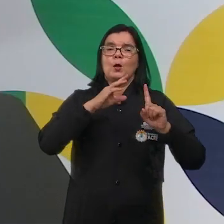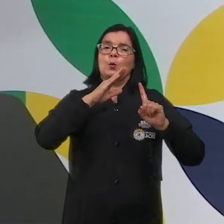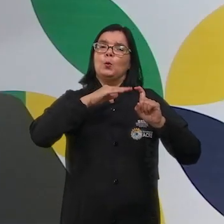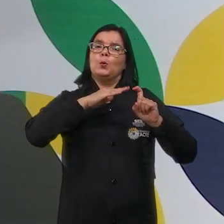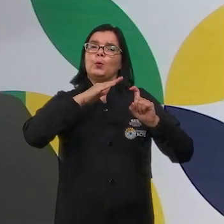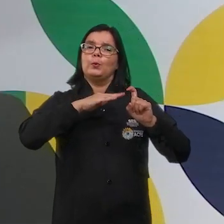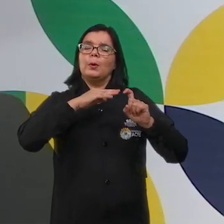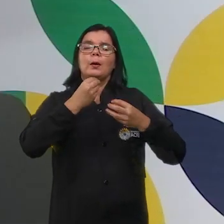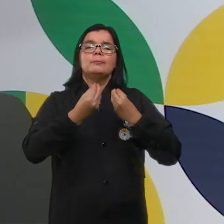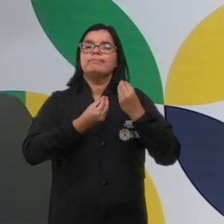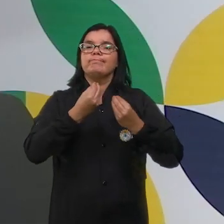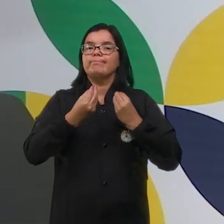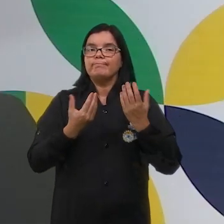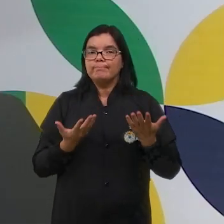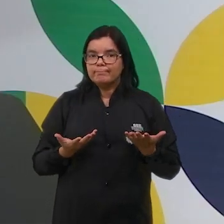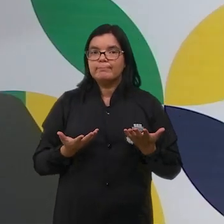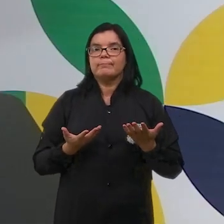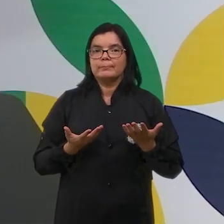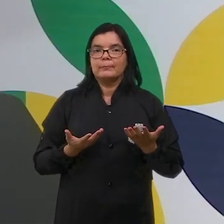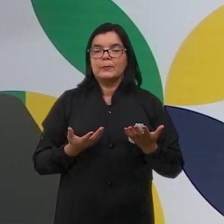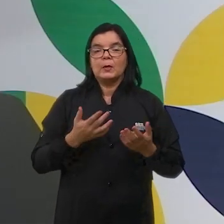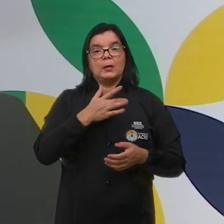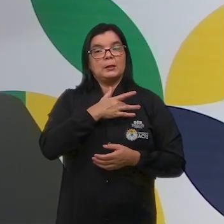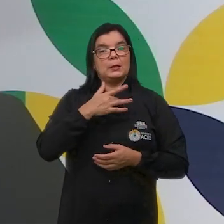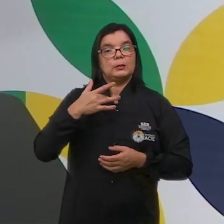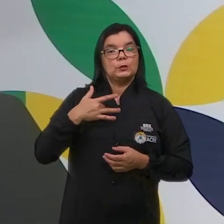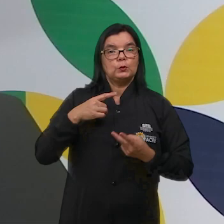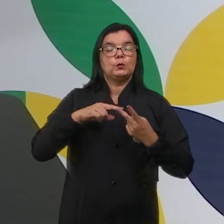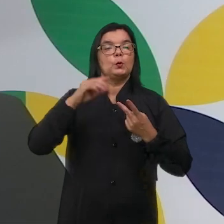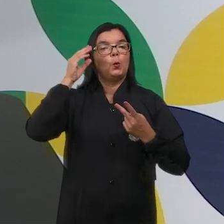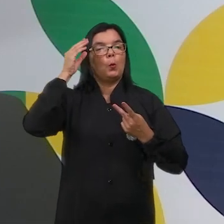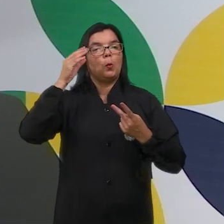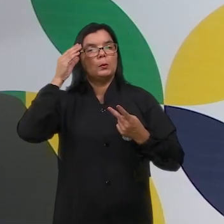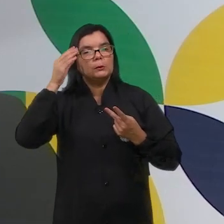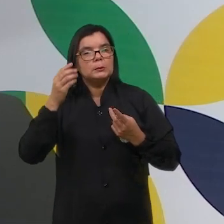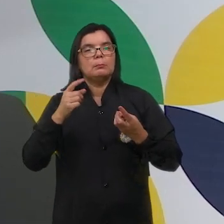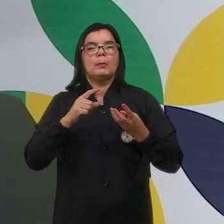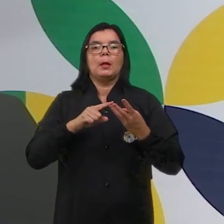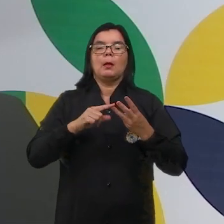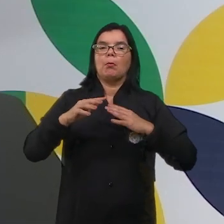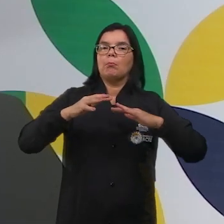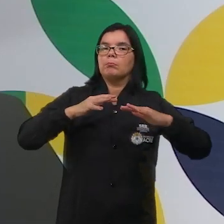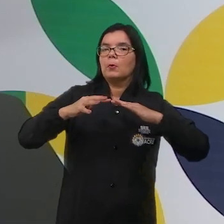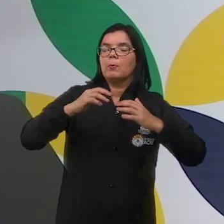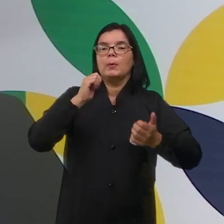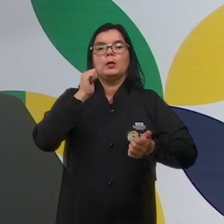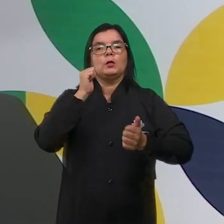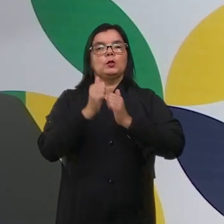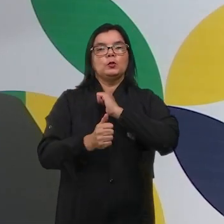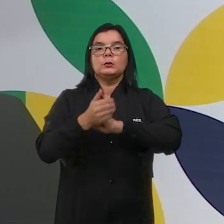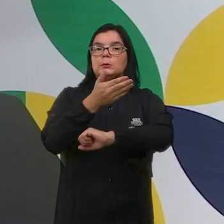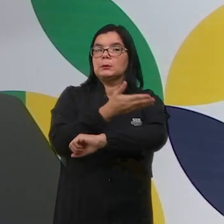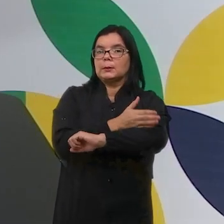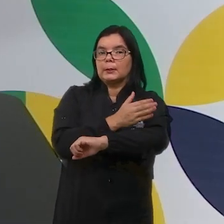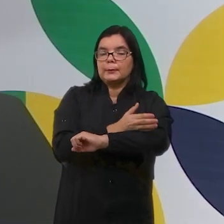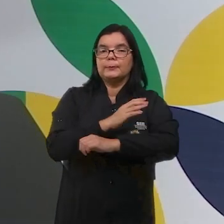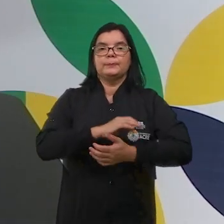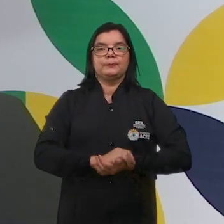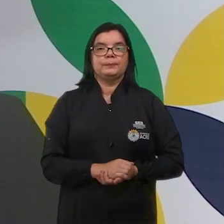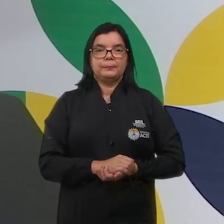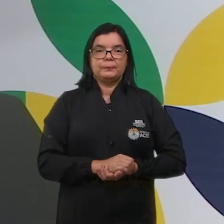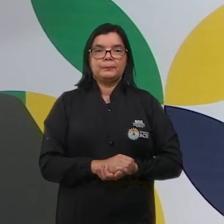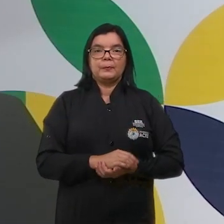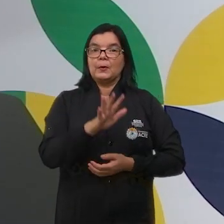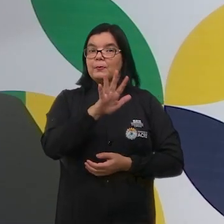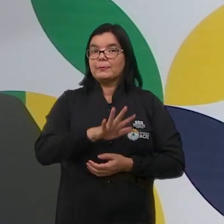das situações acerca da saúde, conhecimento nutricional, movimento esportivo, treinos, enfim. De